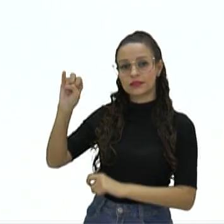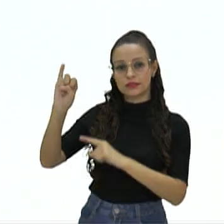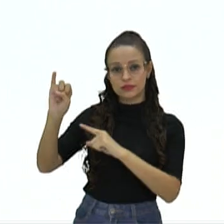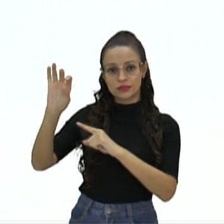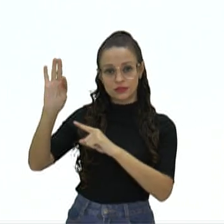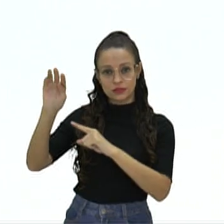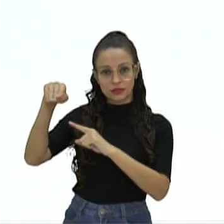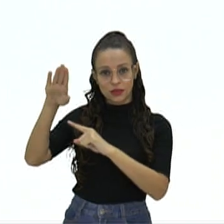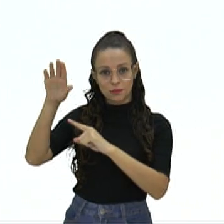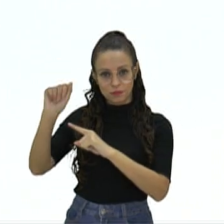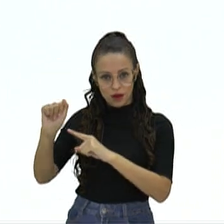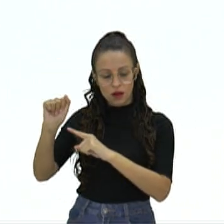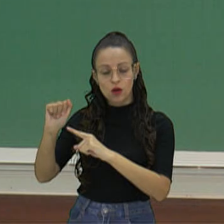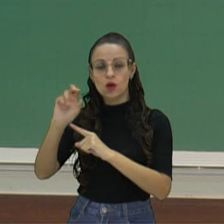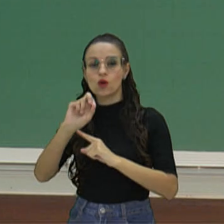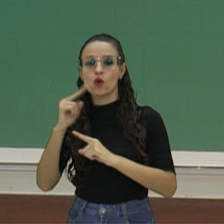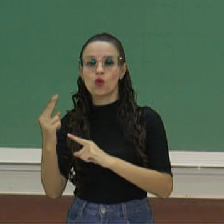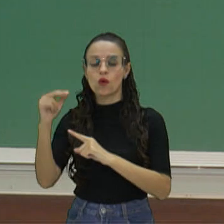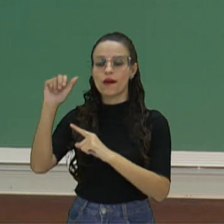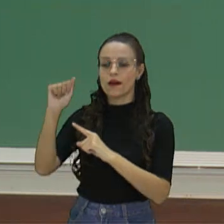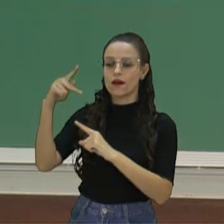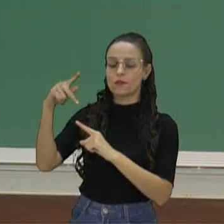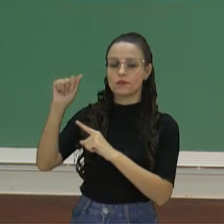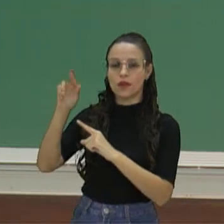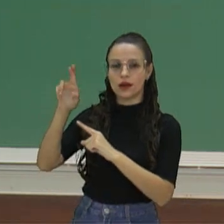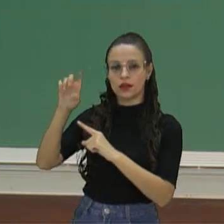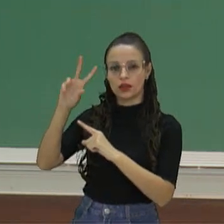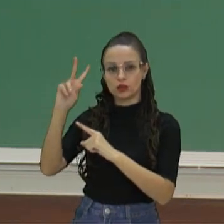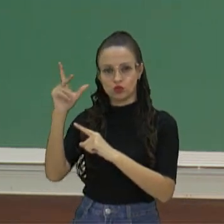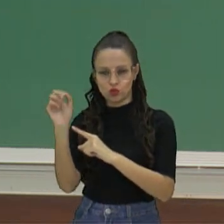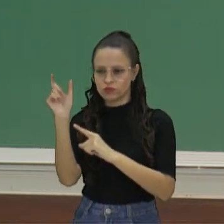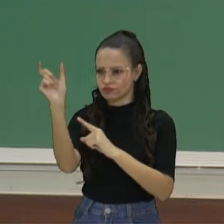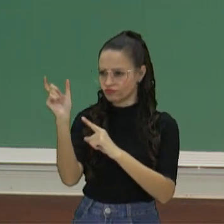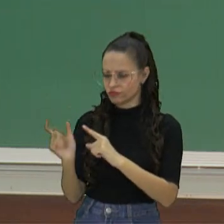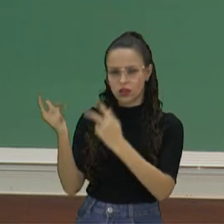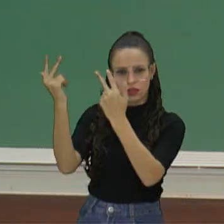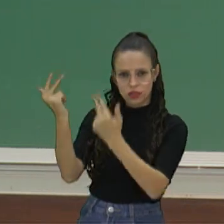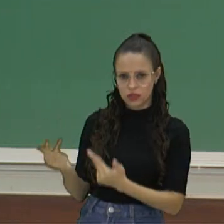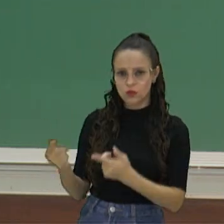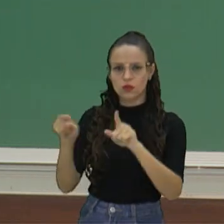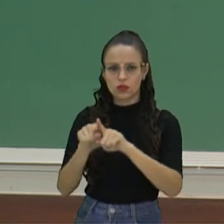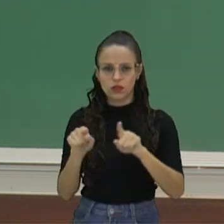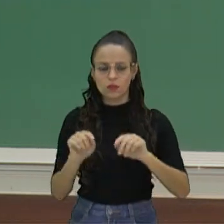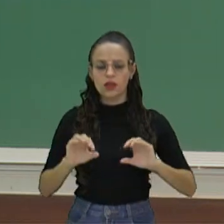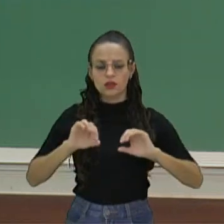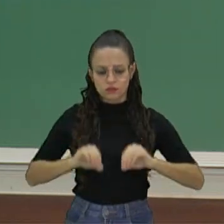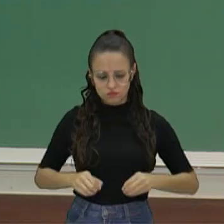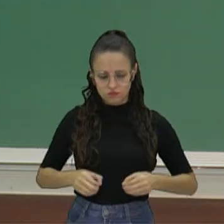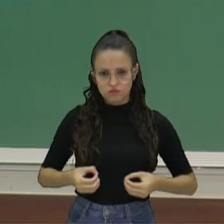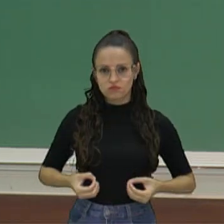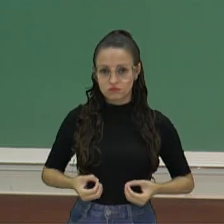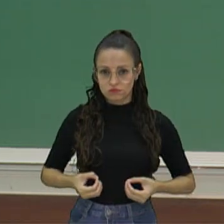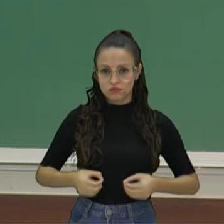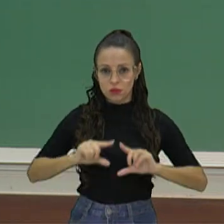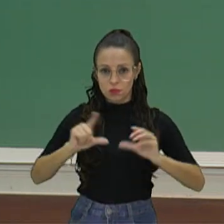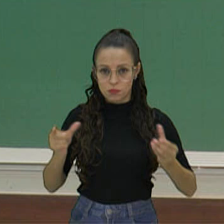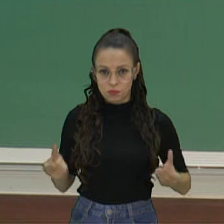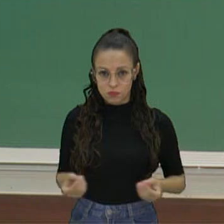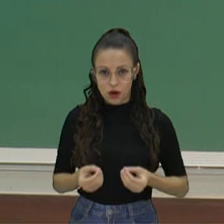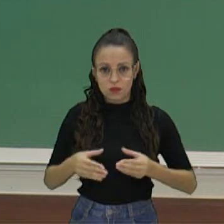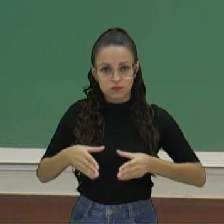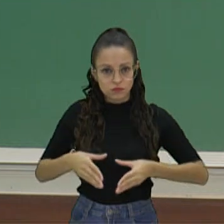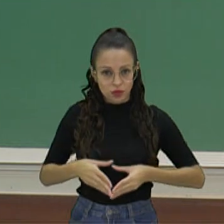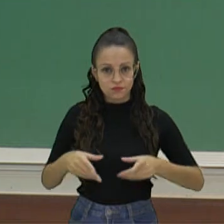feminino, que é o mais utilizado, ou aparelho reprodutor feminino. Também pode ser chamado de sistema ou aparelho genital